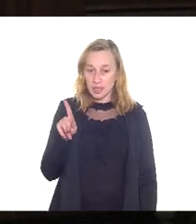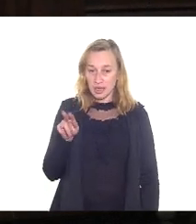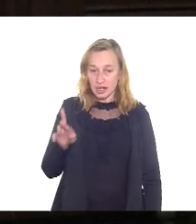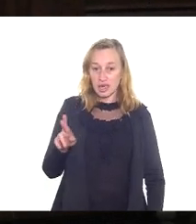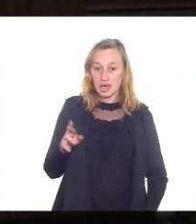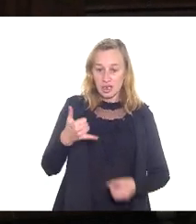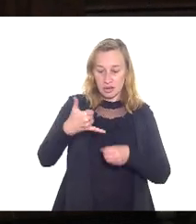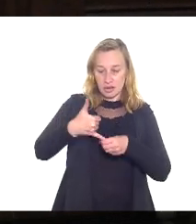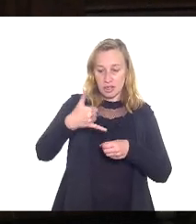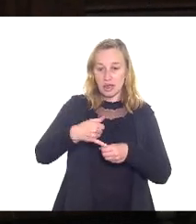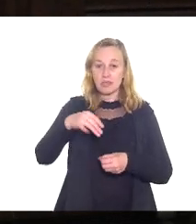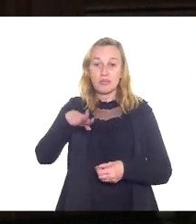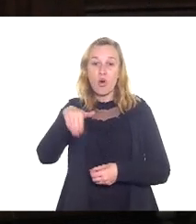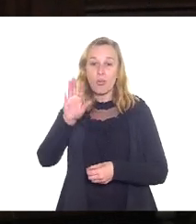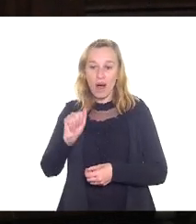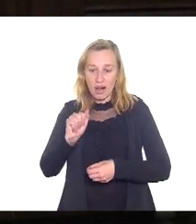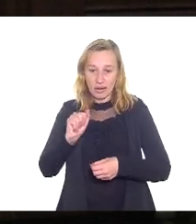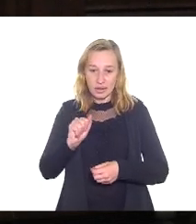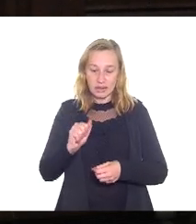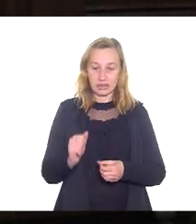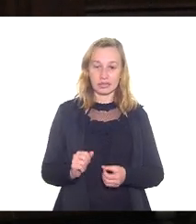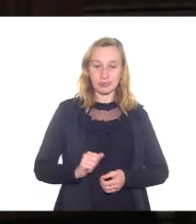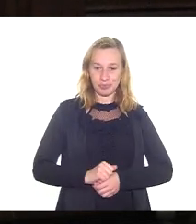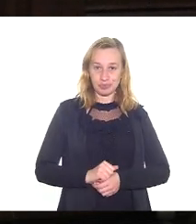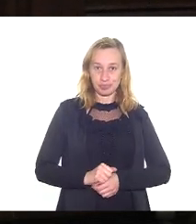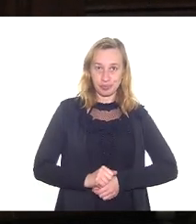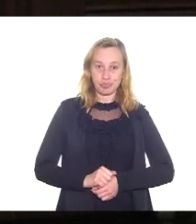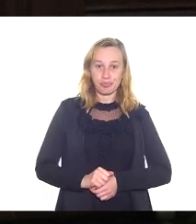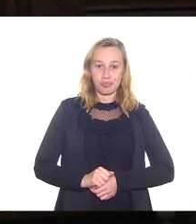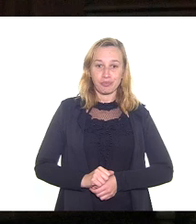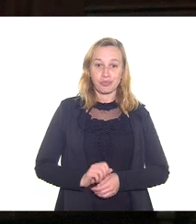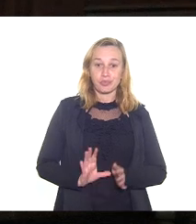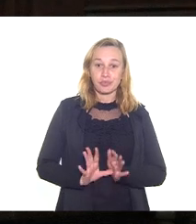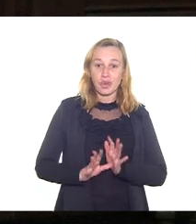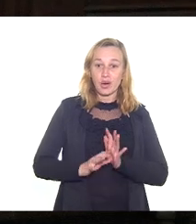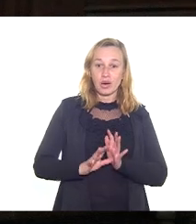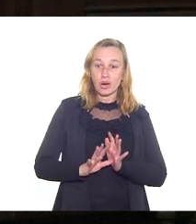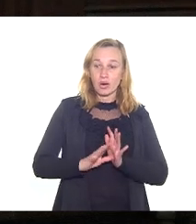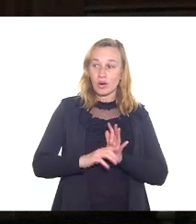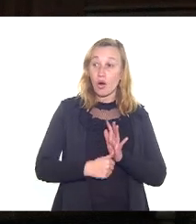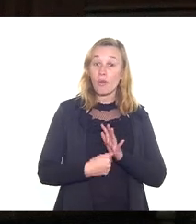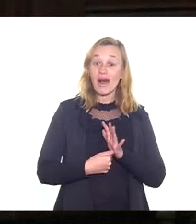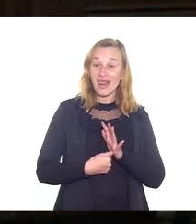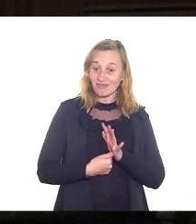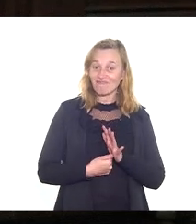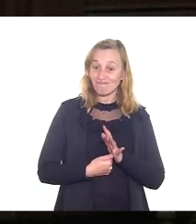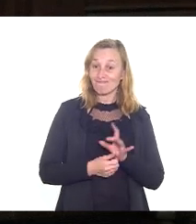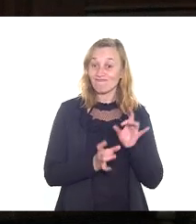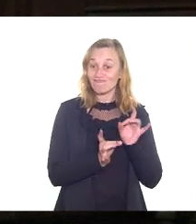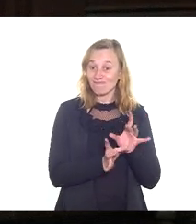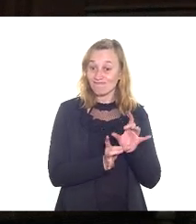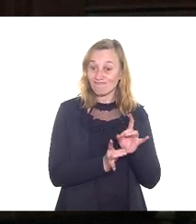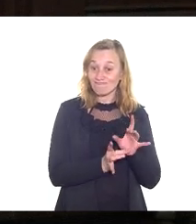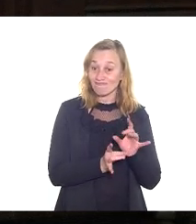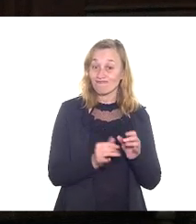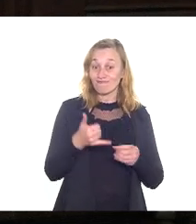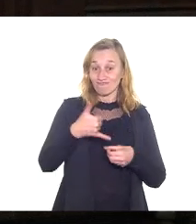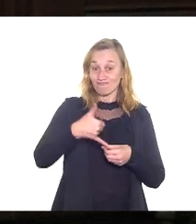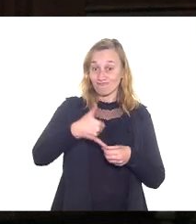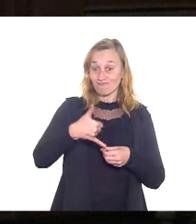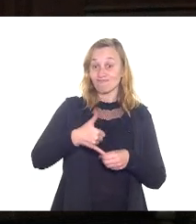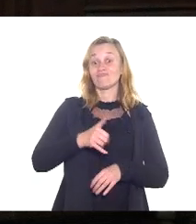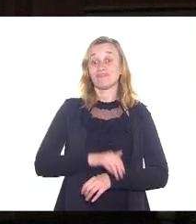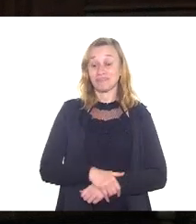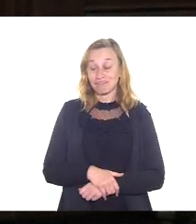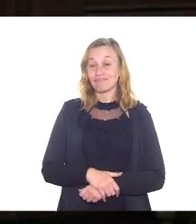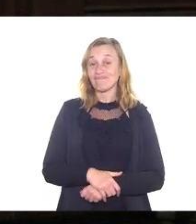para fraudar a venda desses combustíveis nos postos de